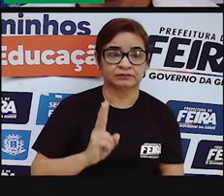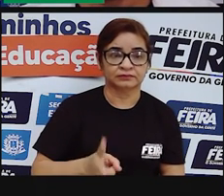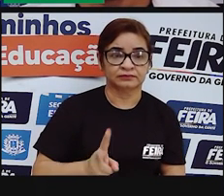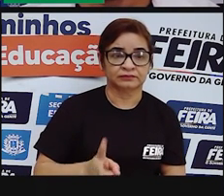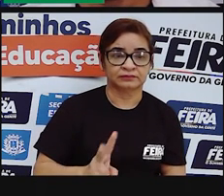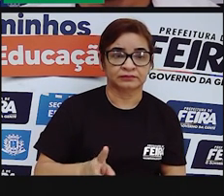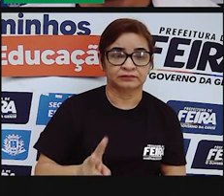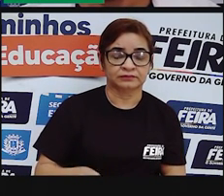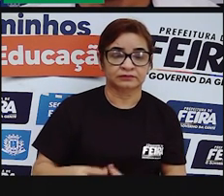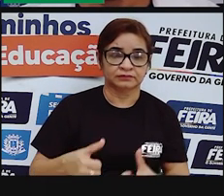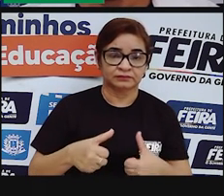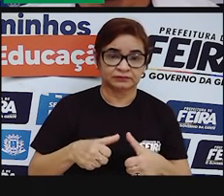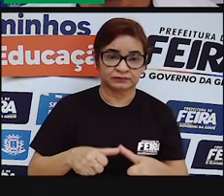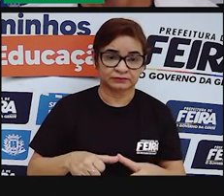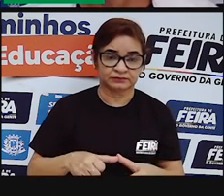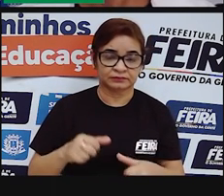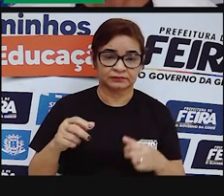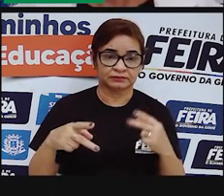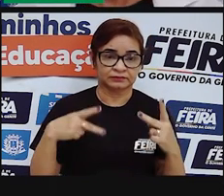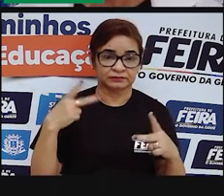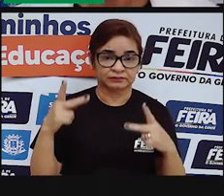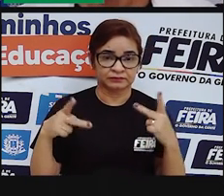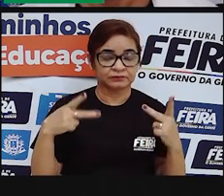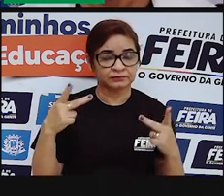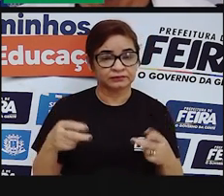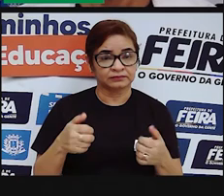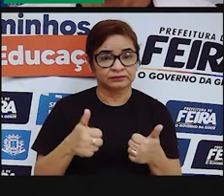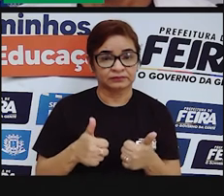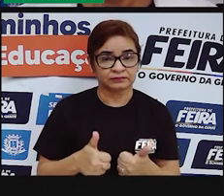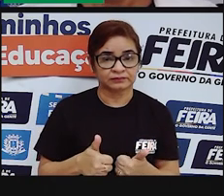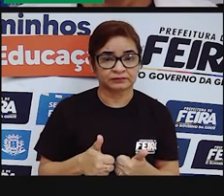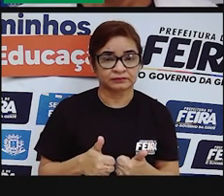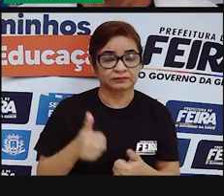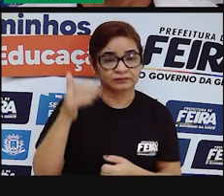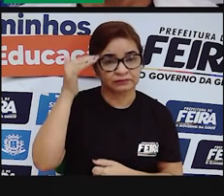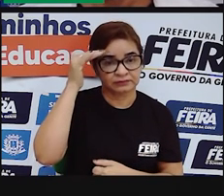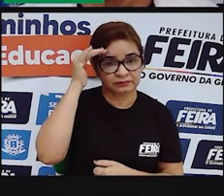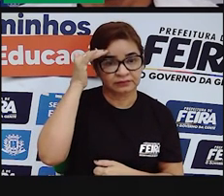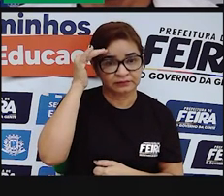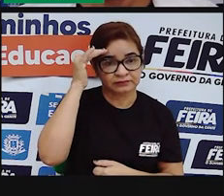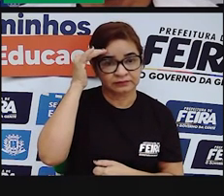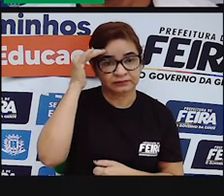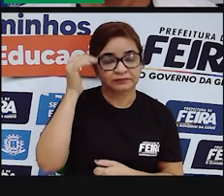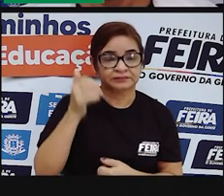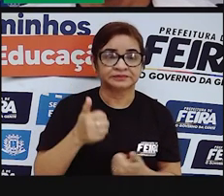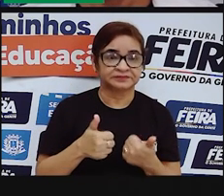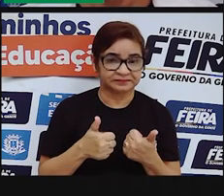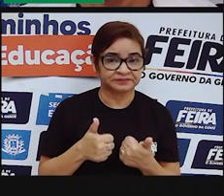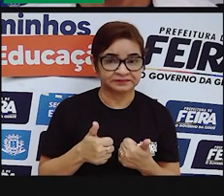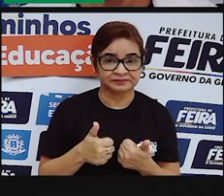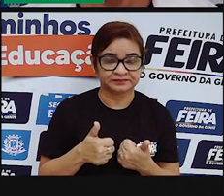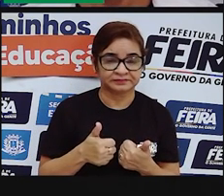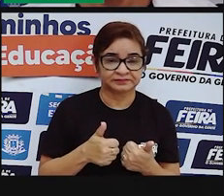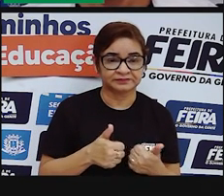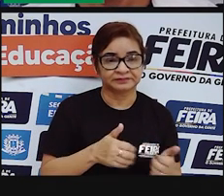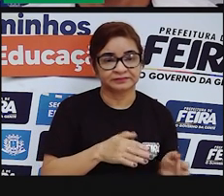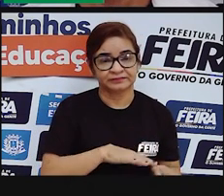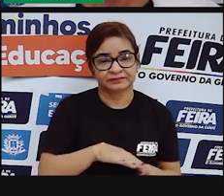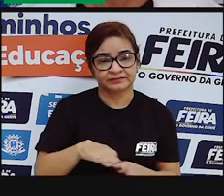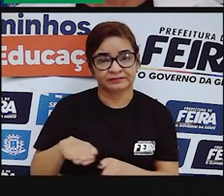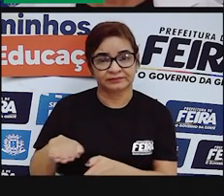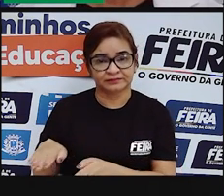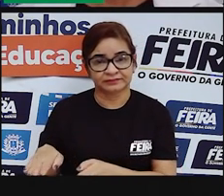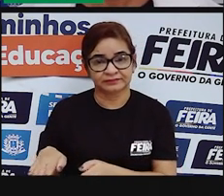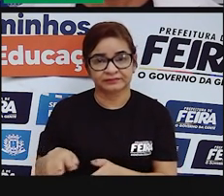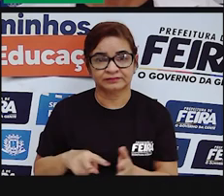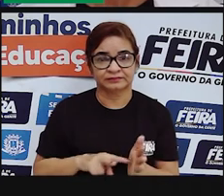acontece com frequência quando estamos falando ou escrevendo. Certo? Deu para compreender? Se deu para compreender, vamos